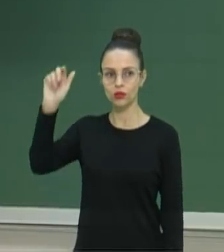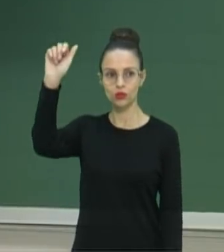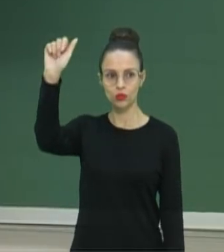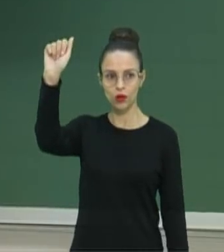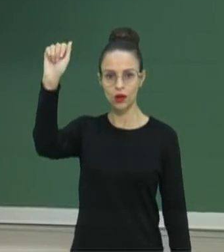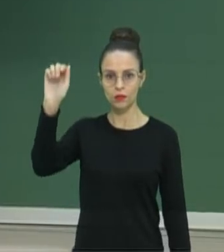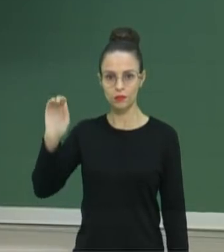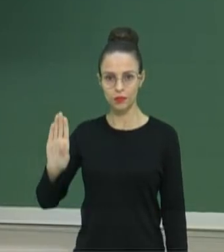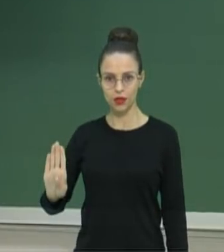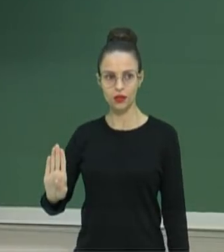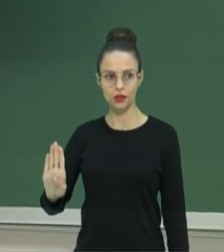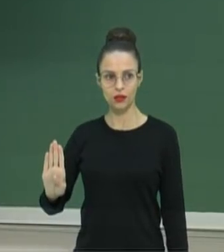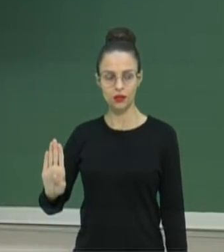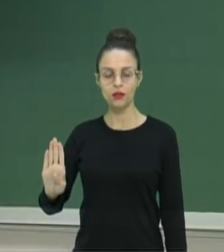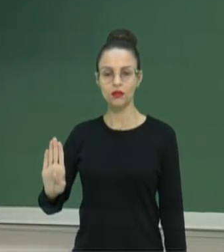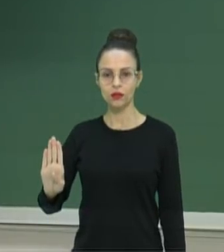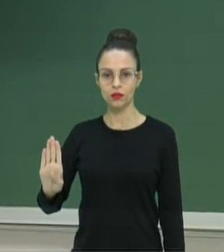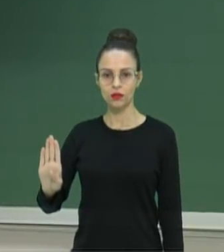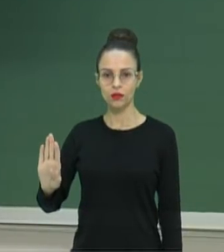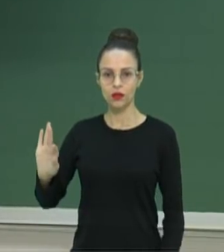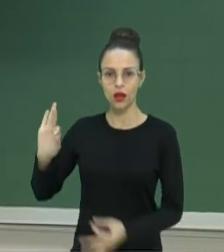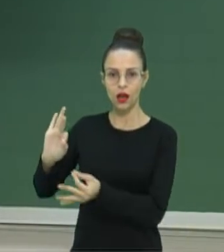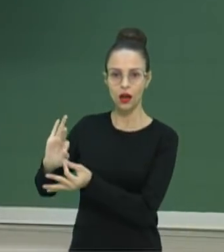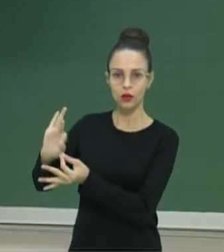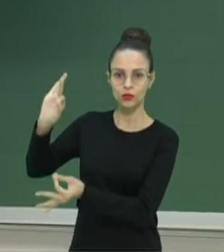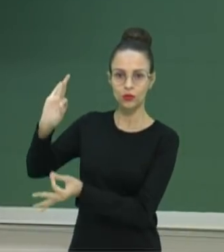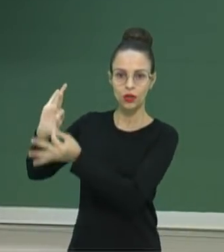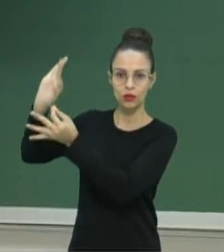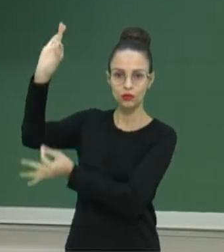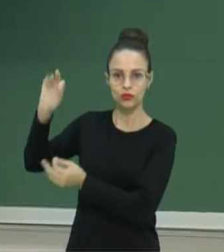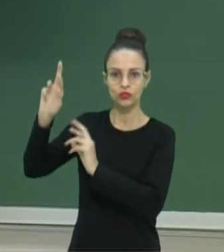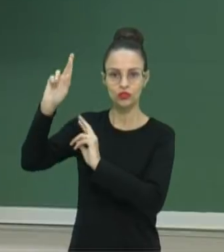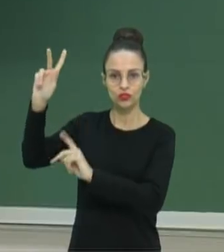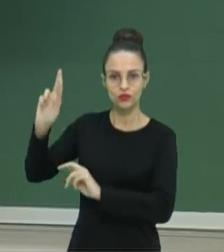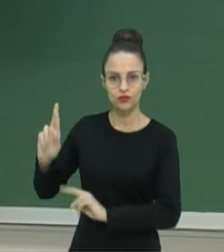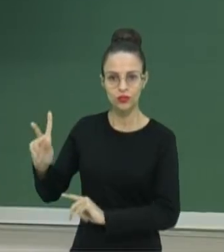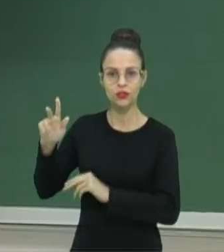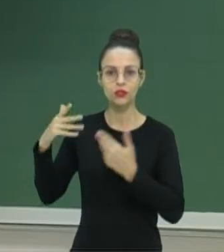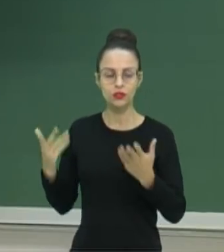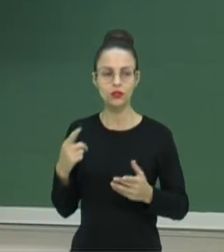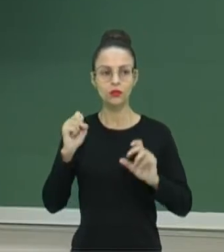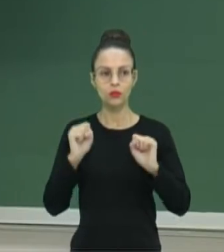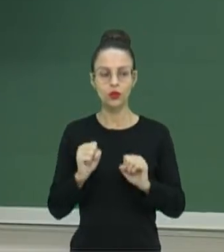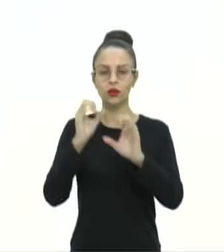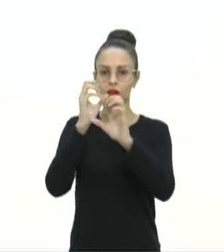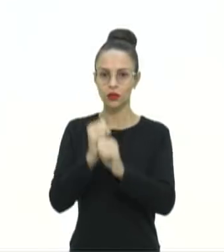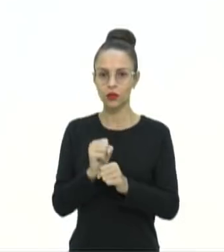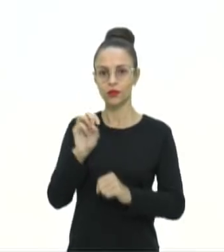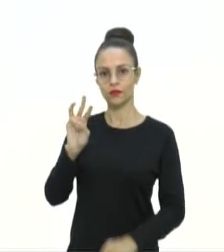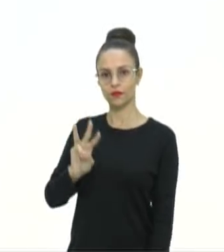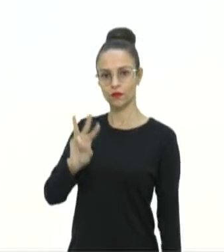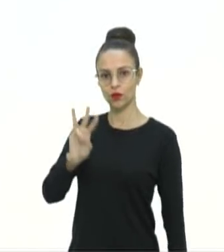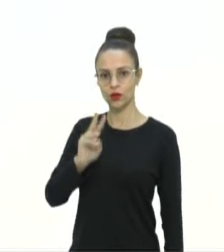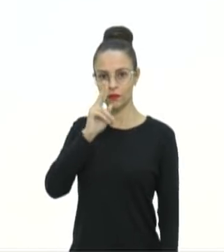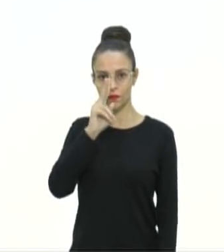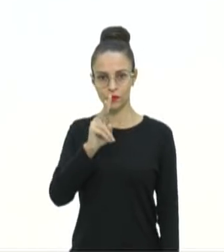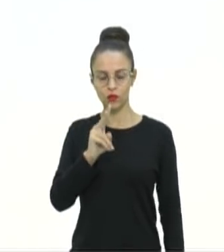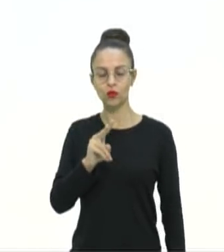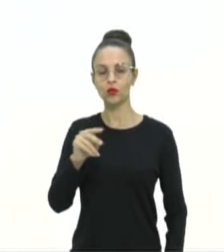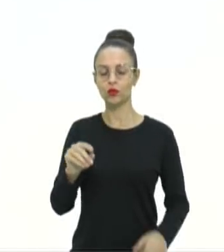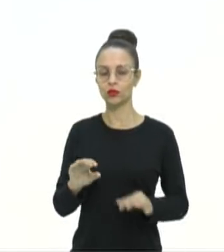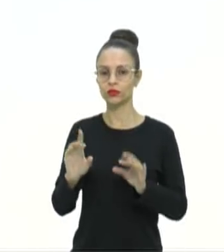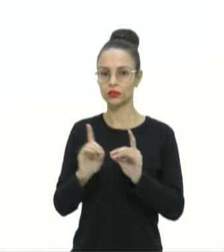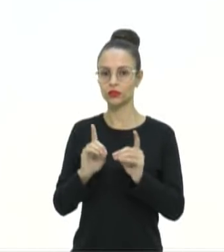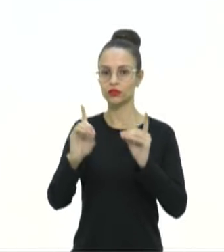para o ponto B, né, com alturas diferentes. Nós podemos calcular o trabalho da força-peso no deslocamento